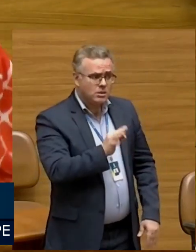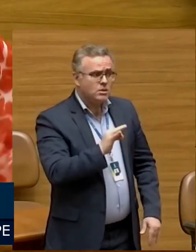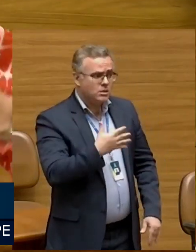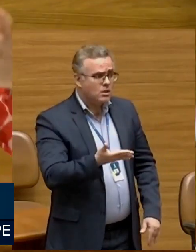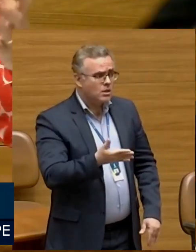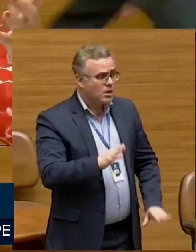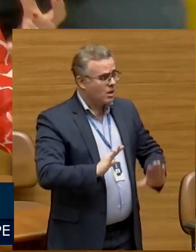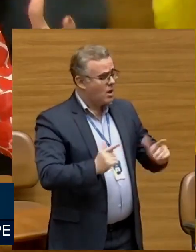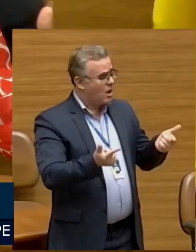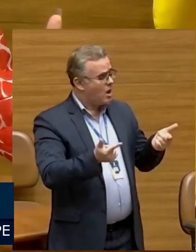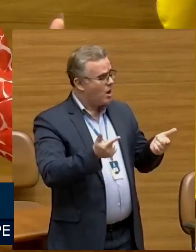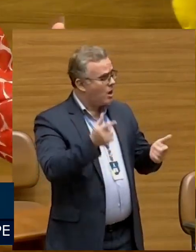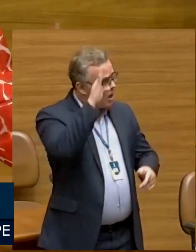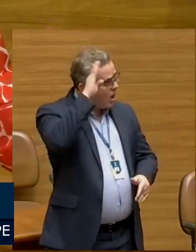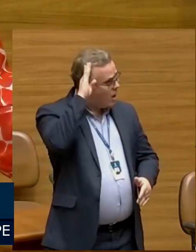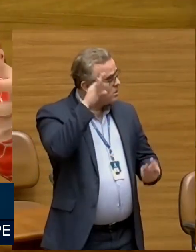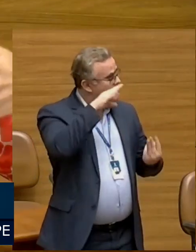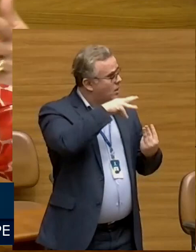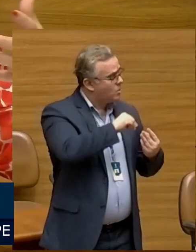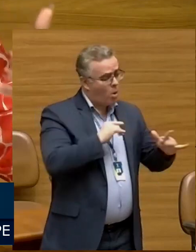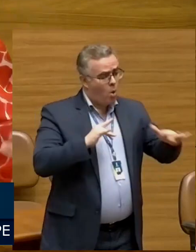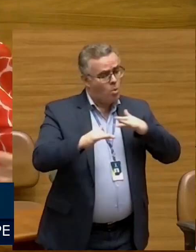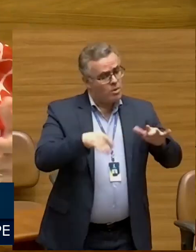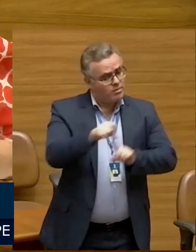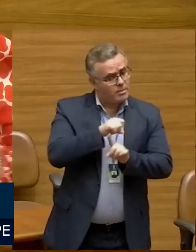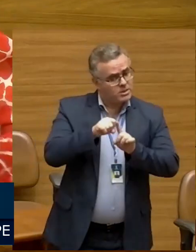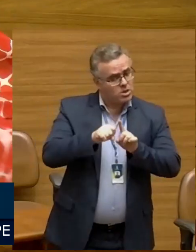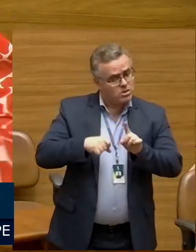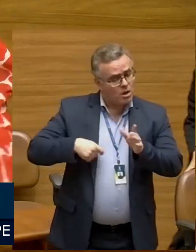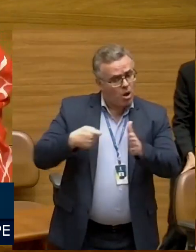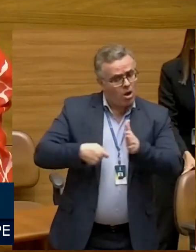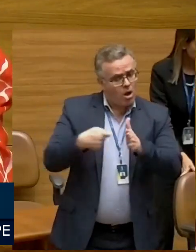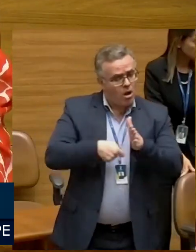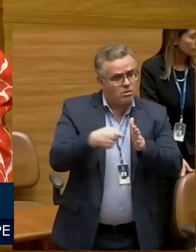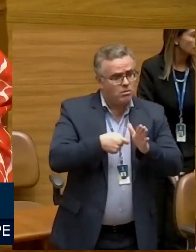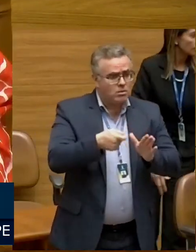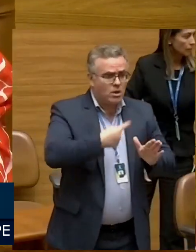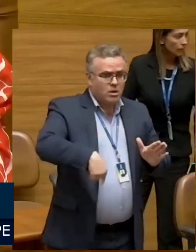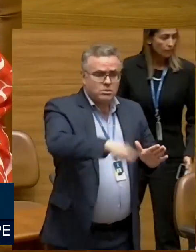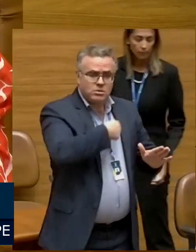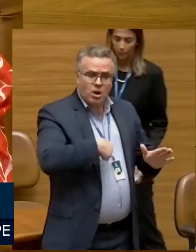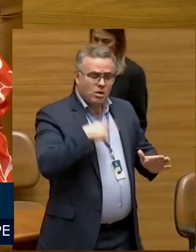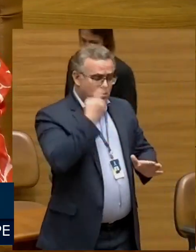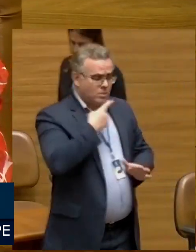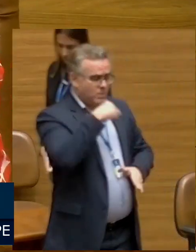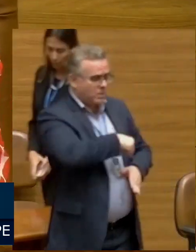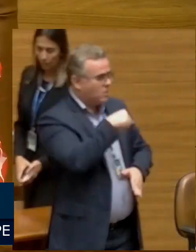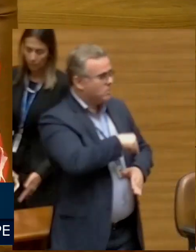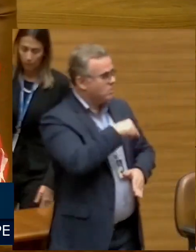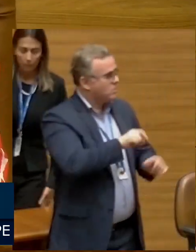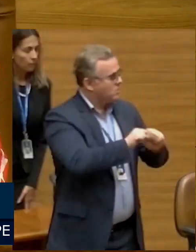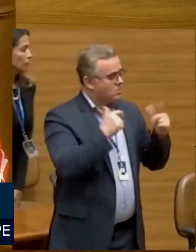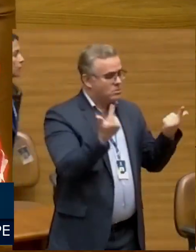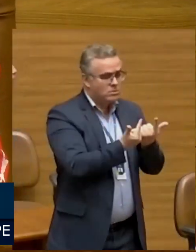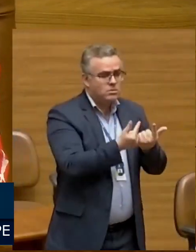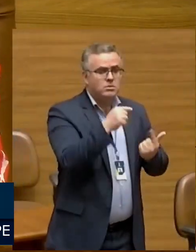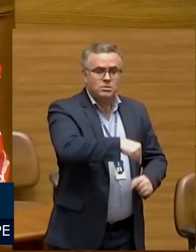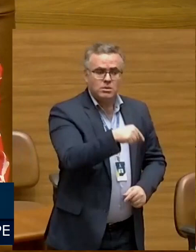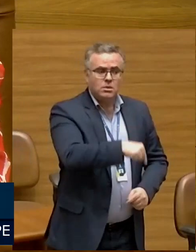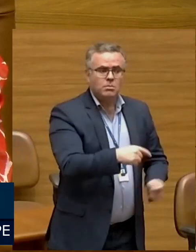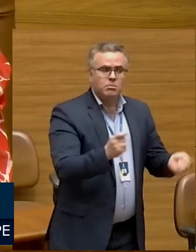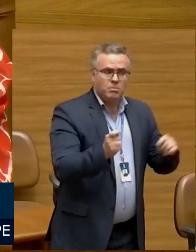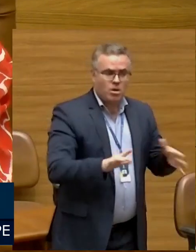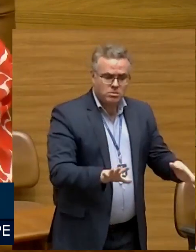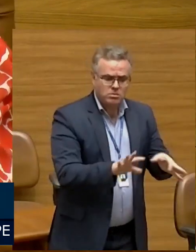academia, os movimentos sociais, né? As entidades, nós legislativos, né? Do legislativo,